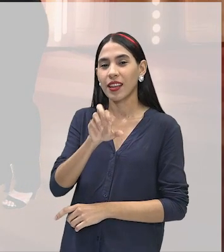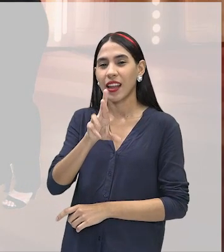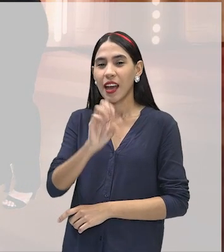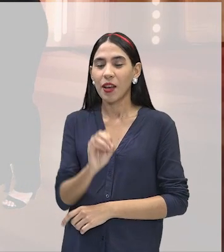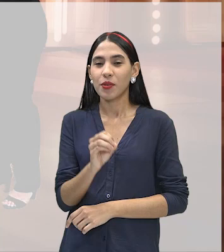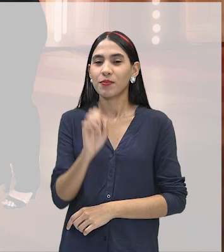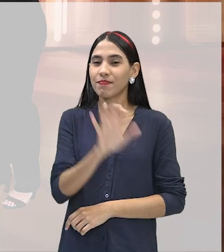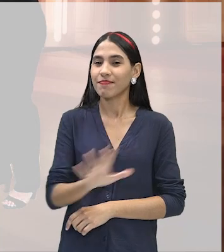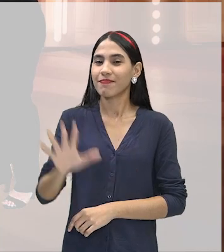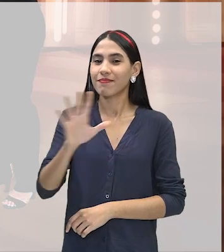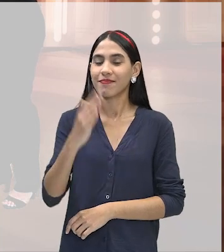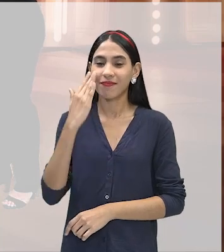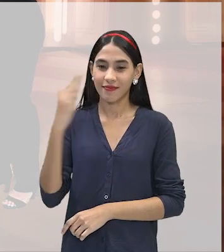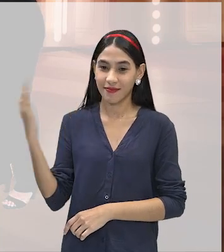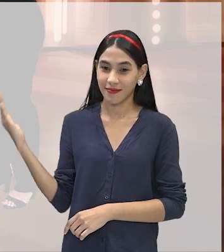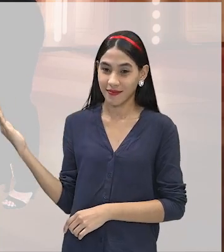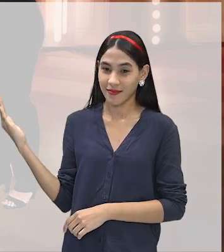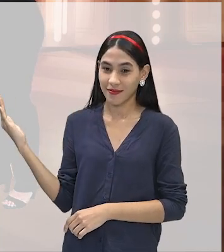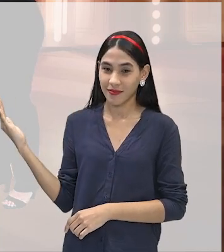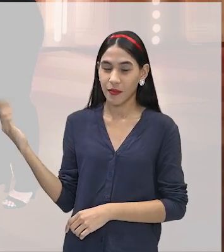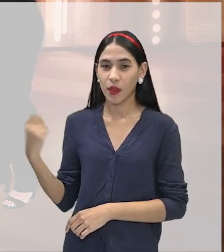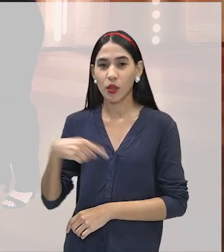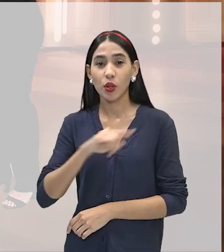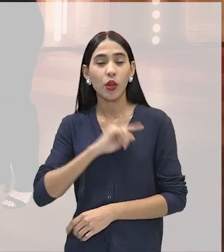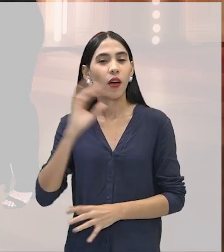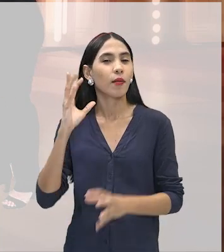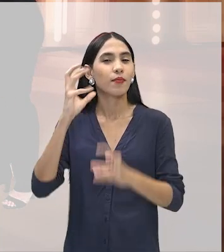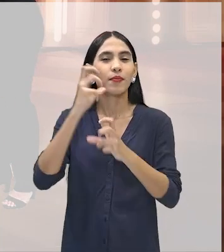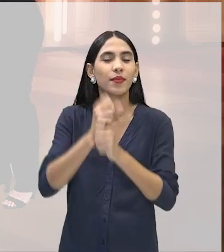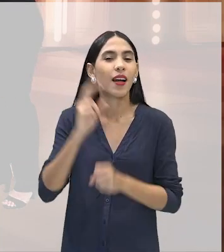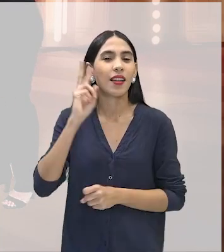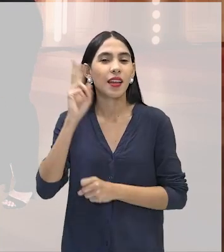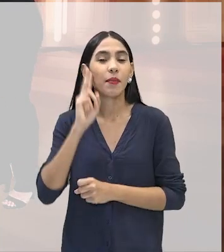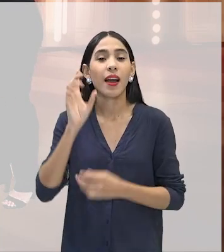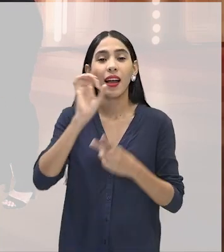nossos personagens e já vamos relembrando aí